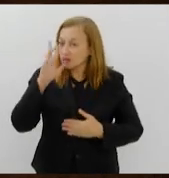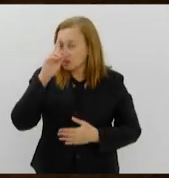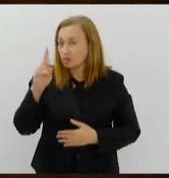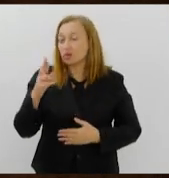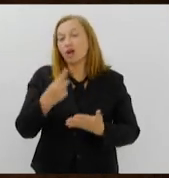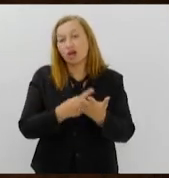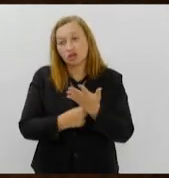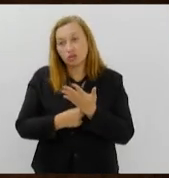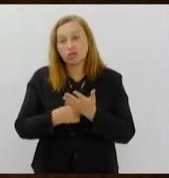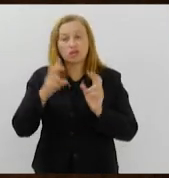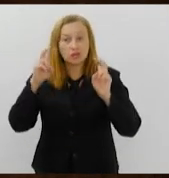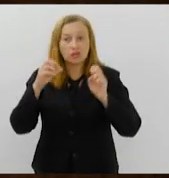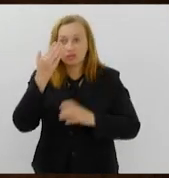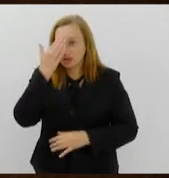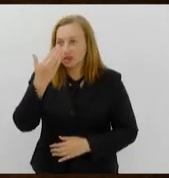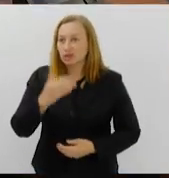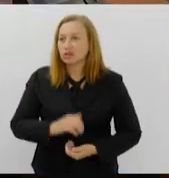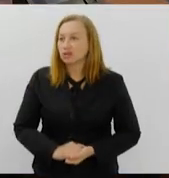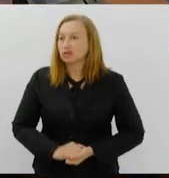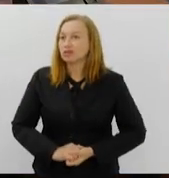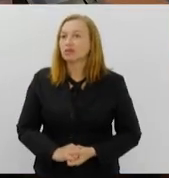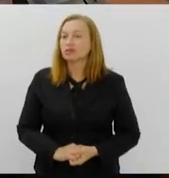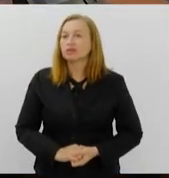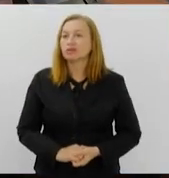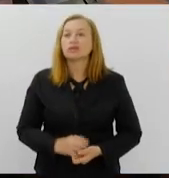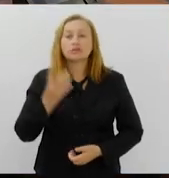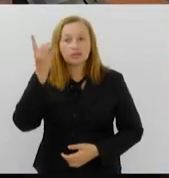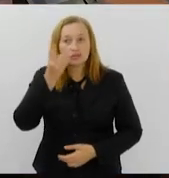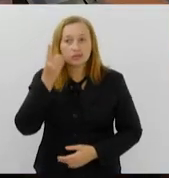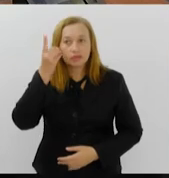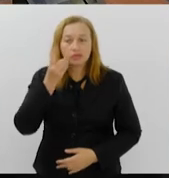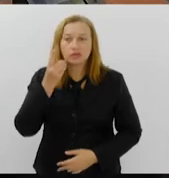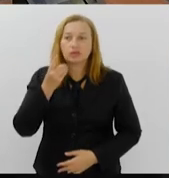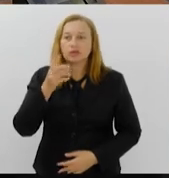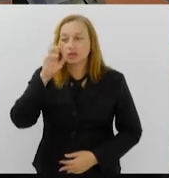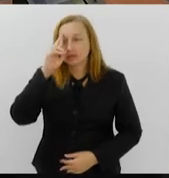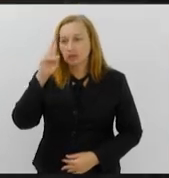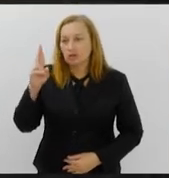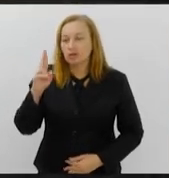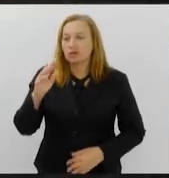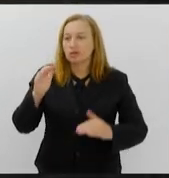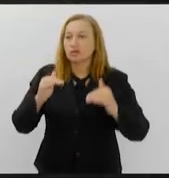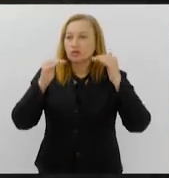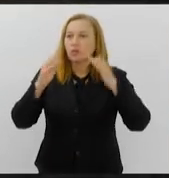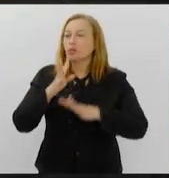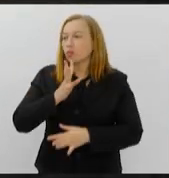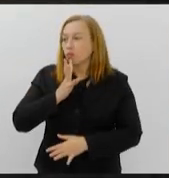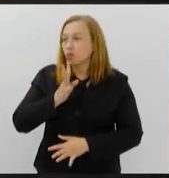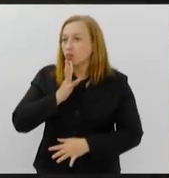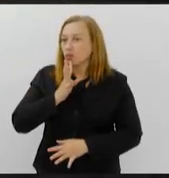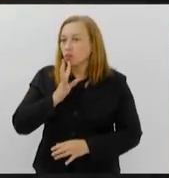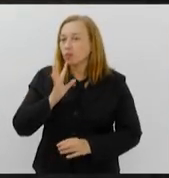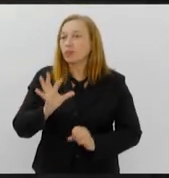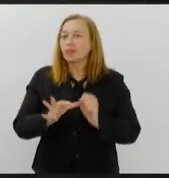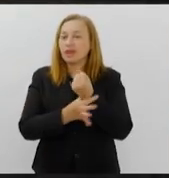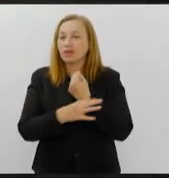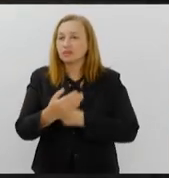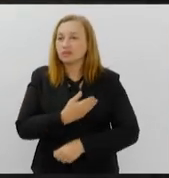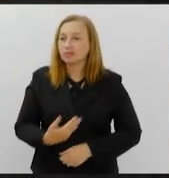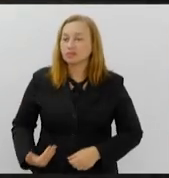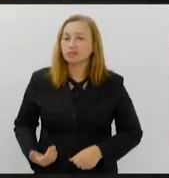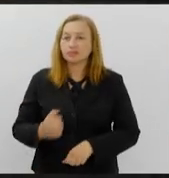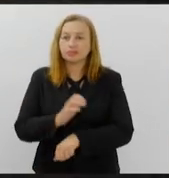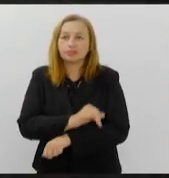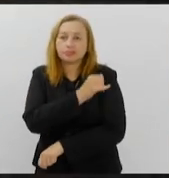que nos ajude nisso. Muito obrigado. Deputado, Vossa Excelência é um conhecedor da segurança pública do Rio de Janeiro, delegado